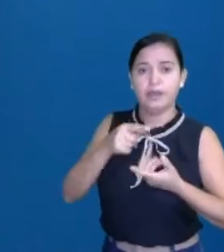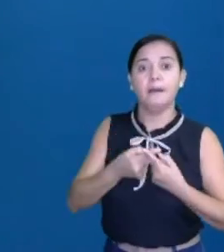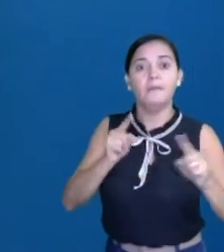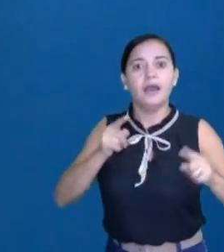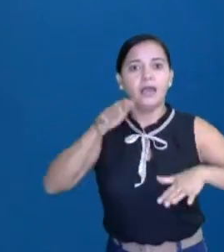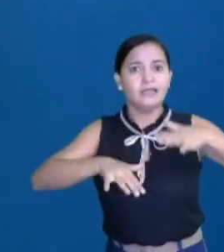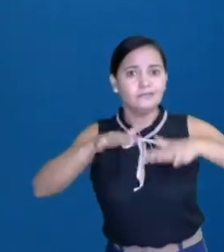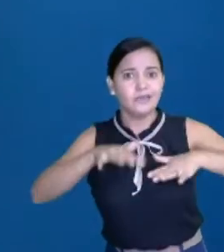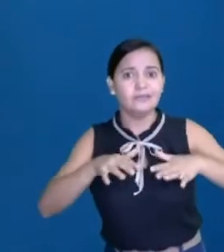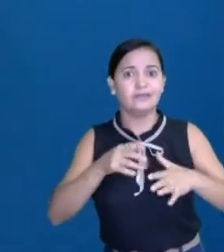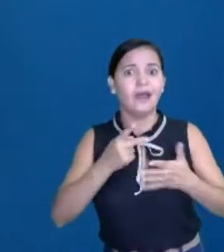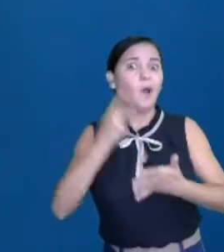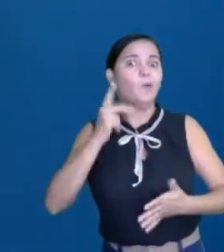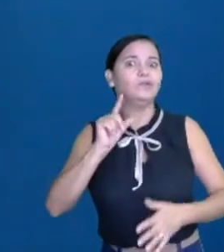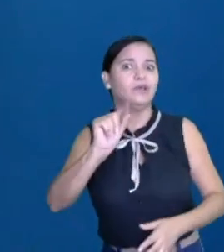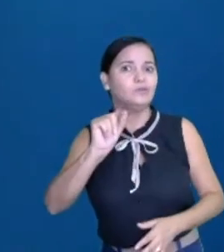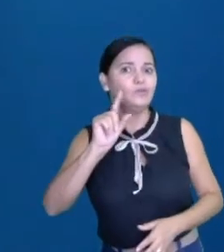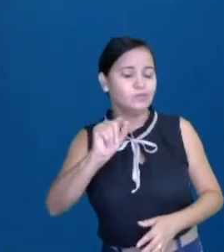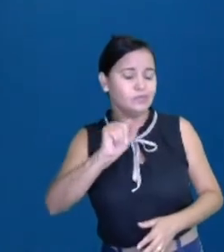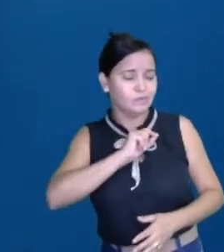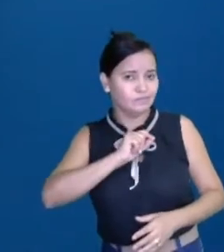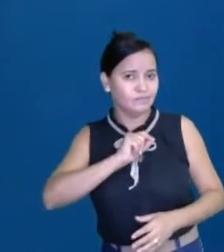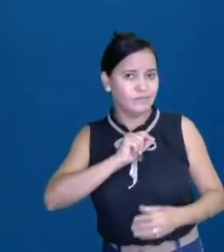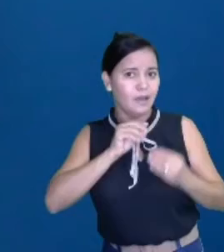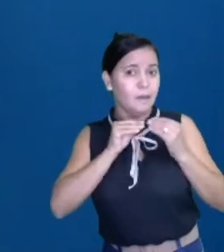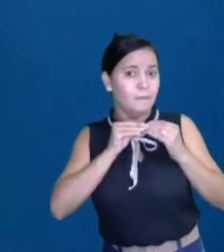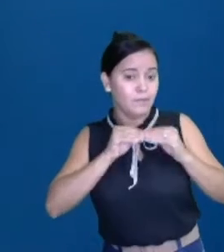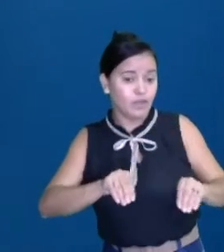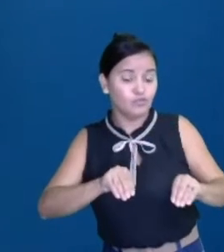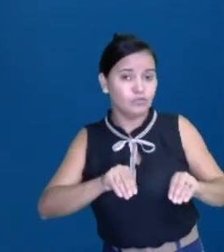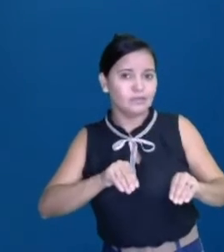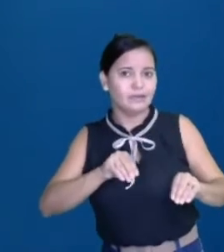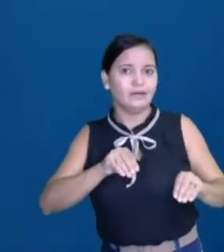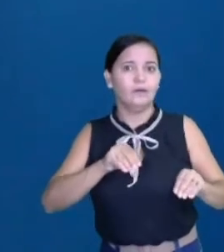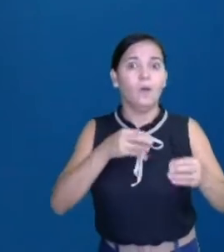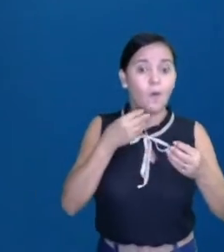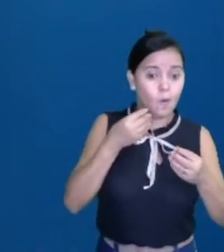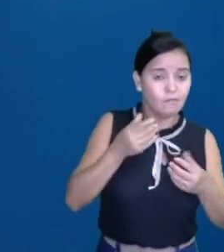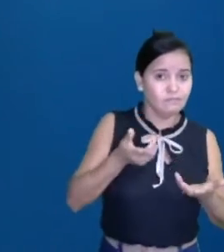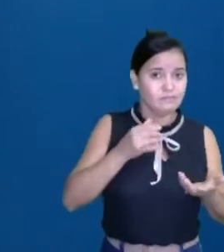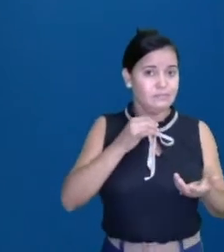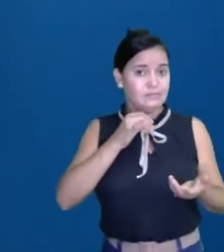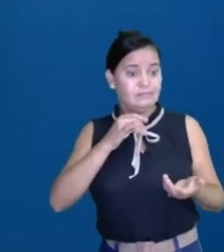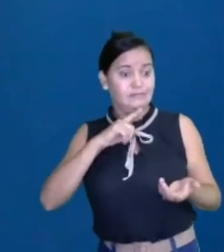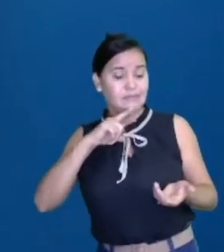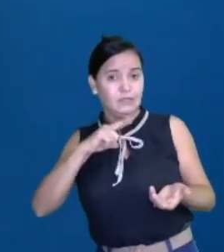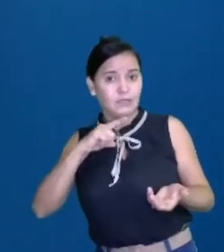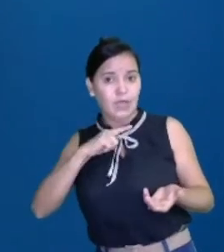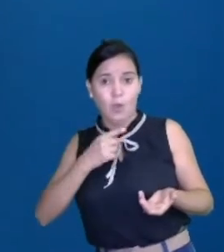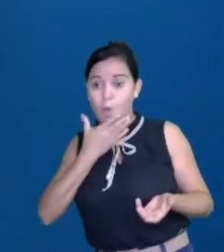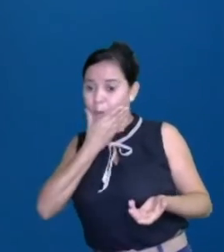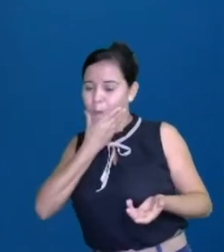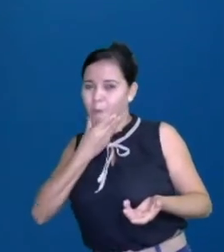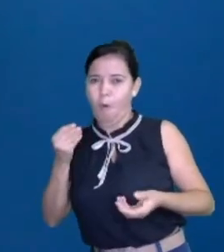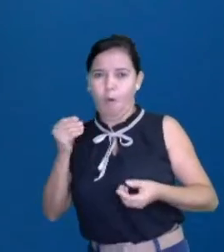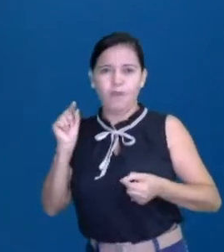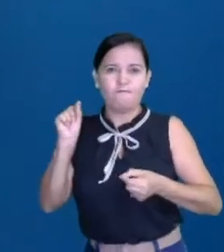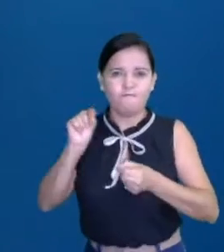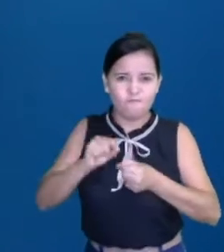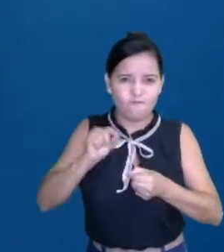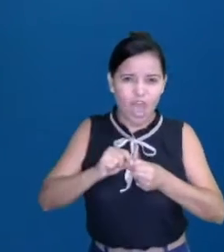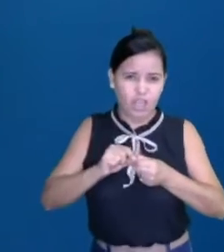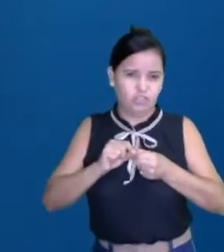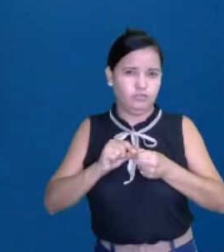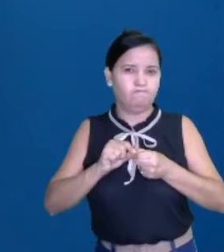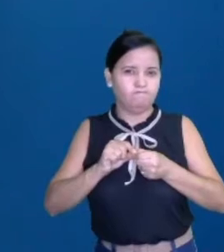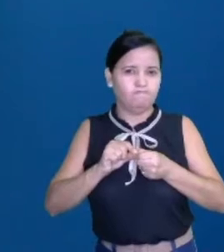gente? Mais uma vez aqui, reforçando e ratificando. Com uma ação antrópica, que é a ação do homem, o que é que a gente faz?